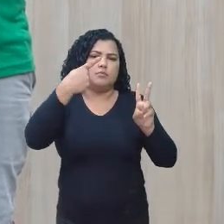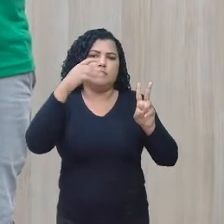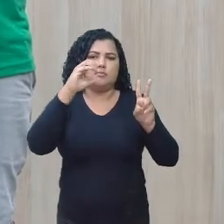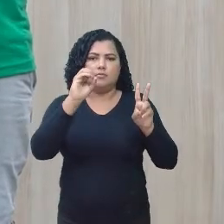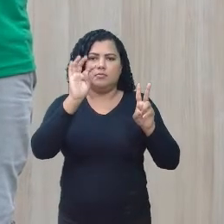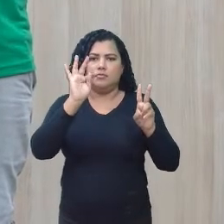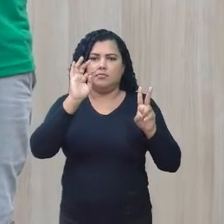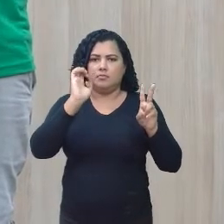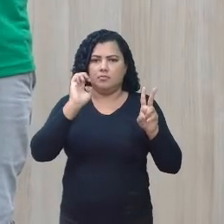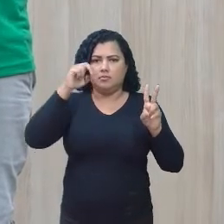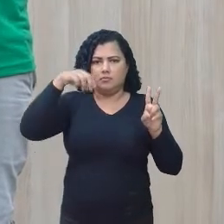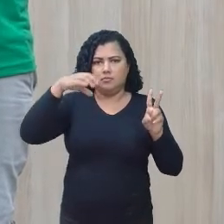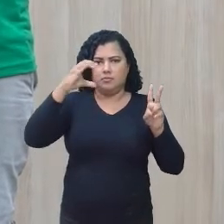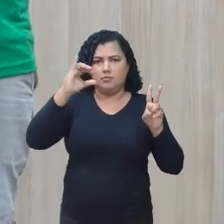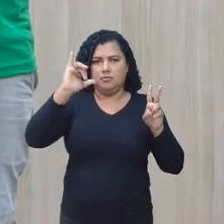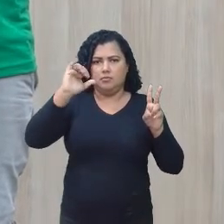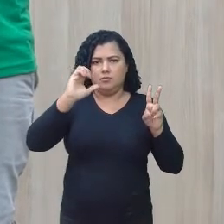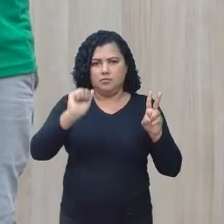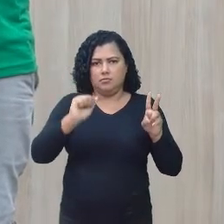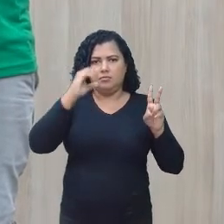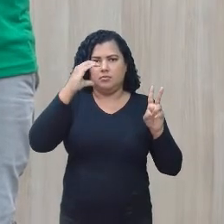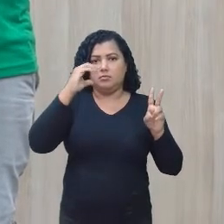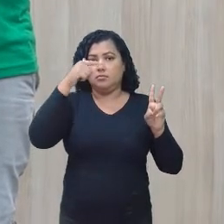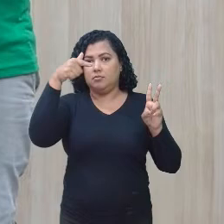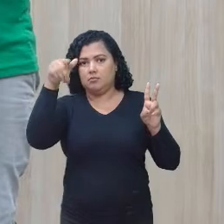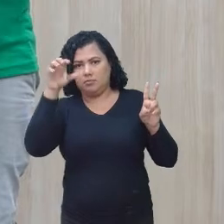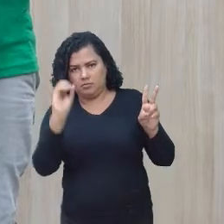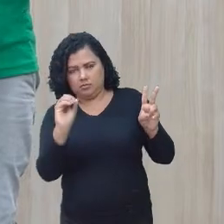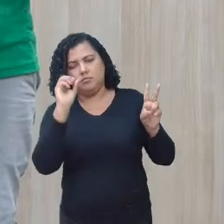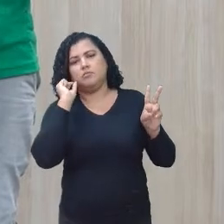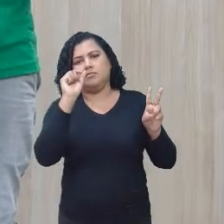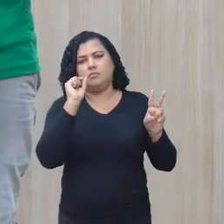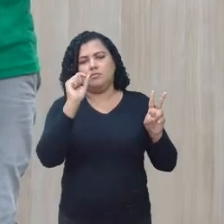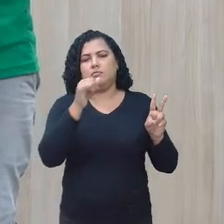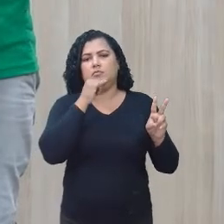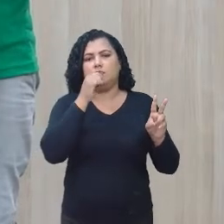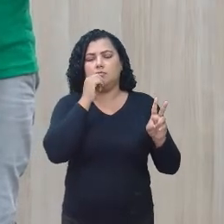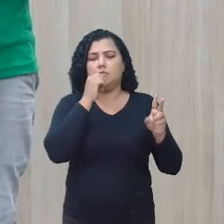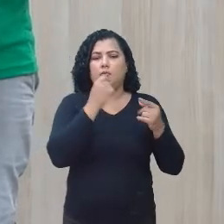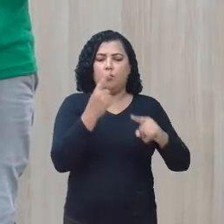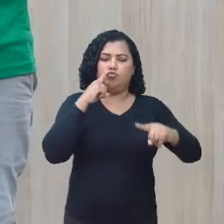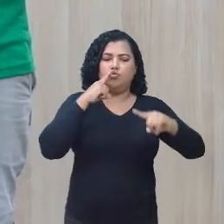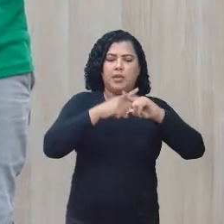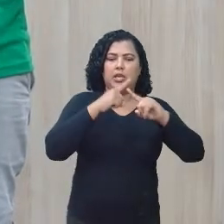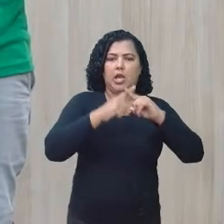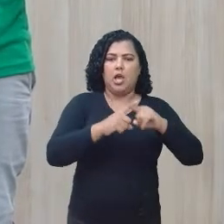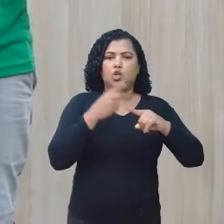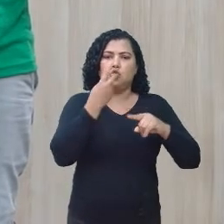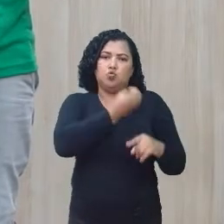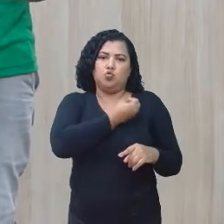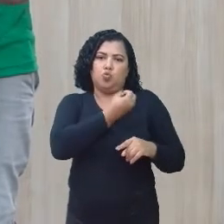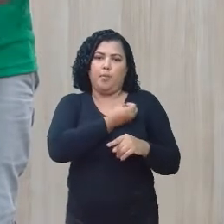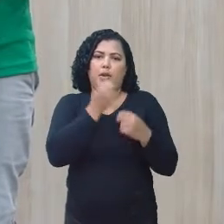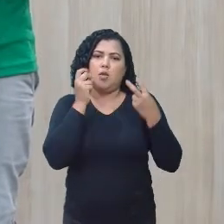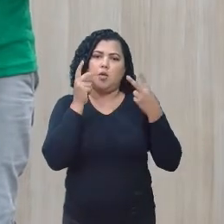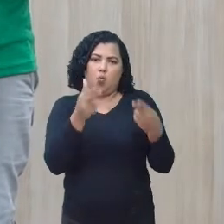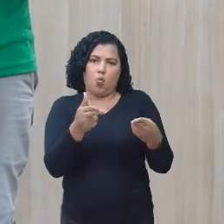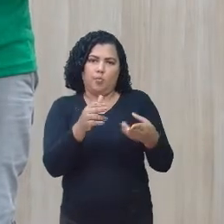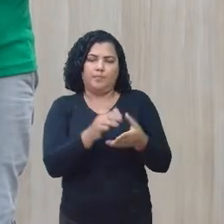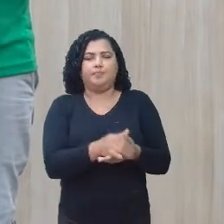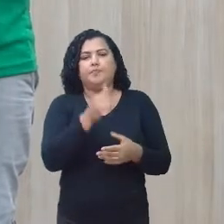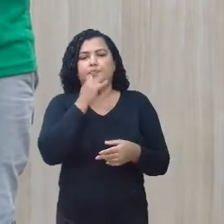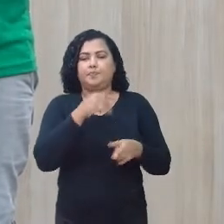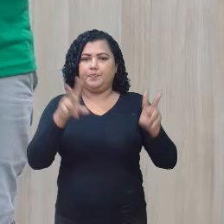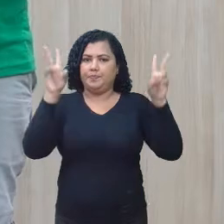matemática que ela pode ser descrita como uma multiplicação de fatores iguais, que foi o tema que eu usei na aula anterior, né? Ou seja, o tema da aula